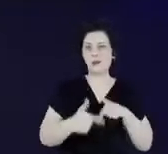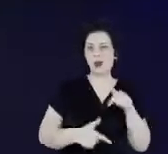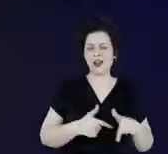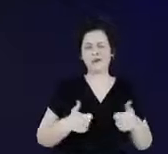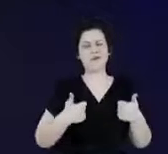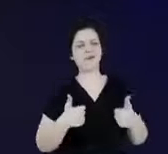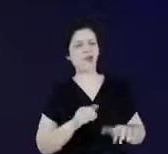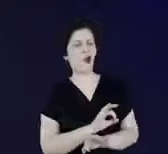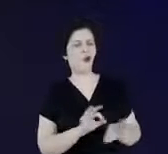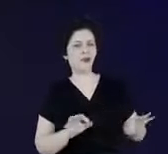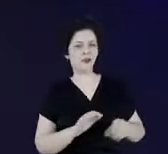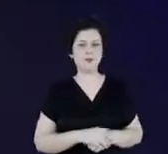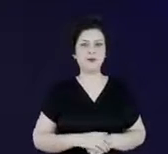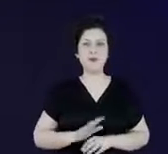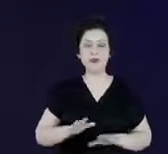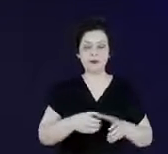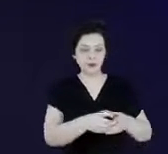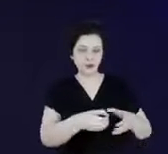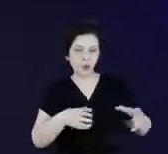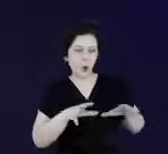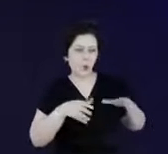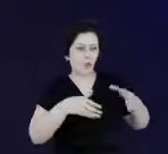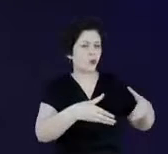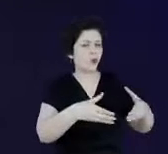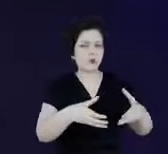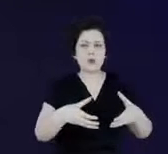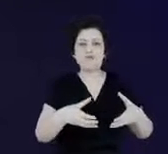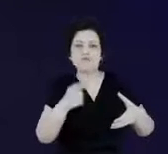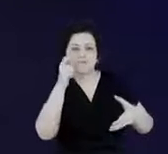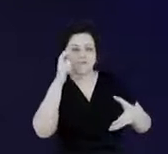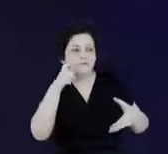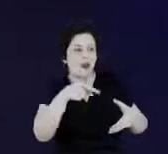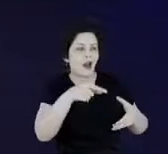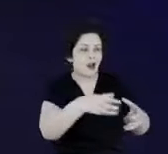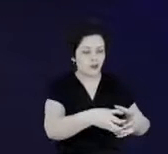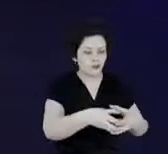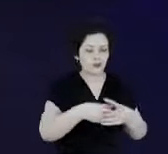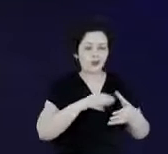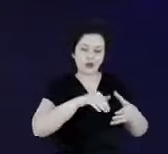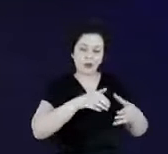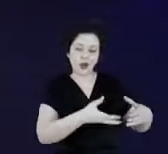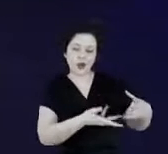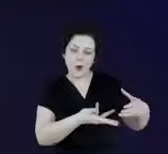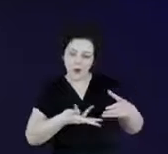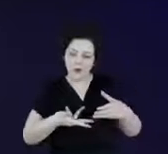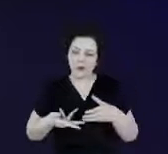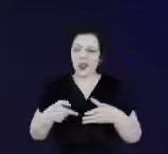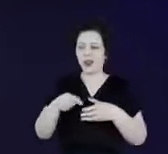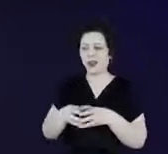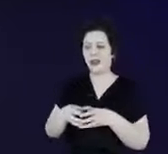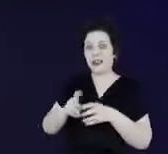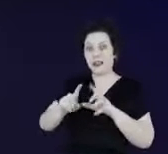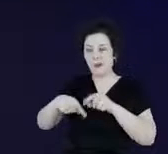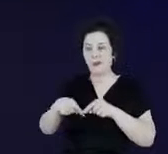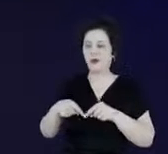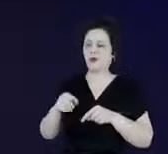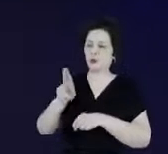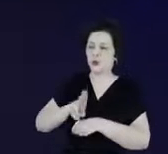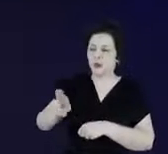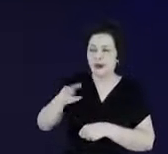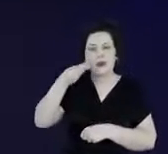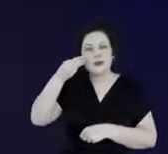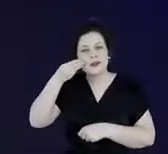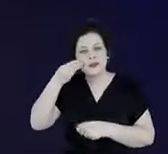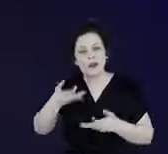vai ser tranquilo então você tá seu público-alvo criar neles né a para ele se aplicarem para você Então na verdade